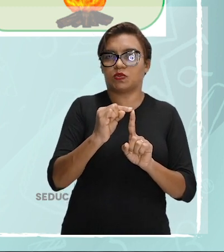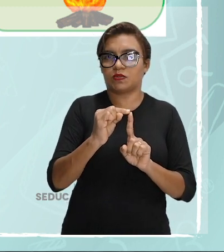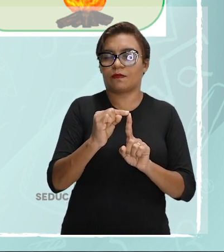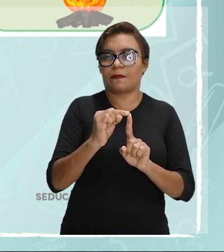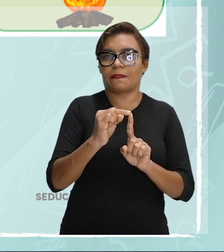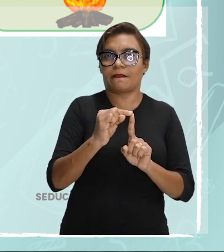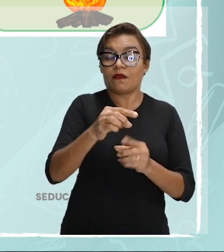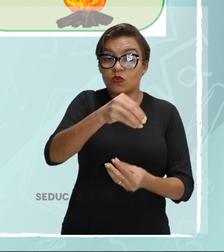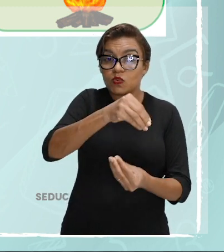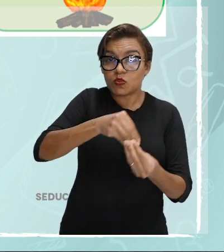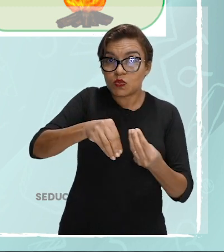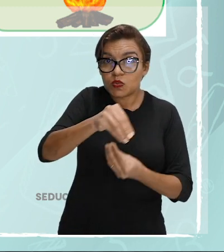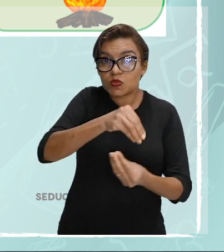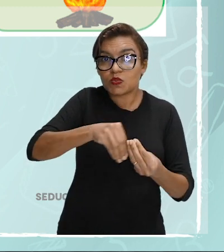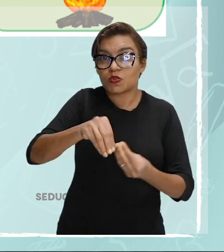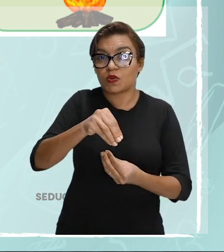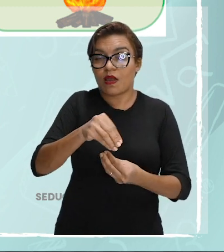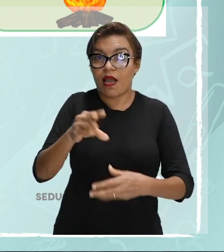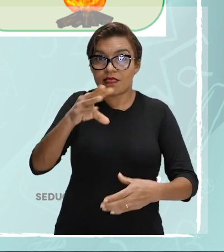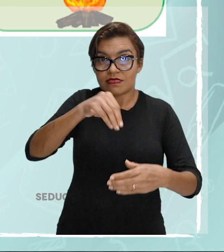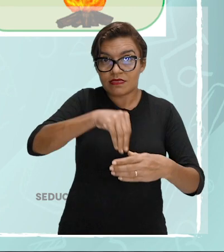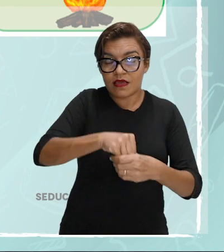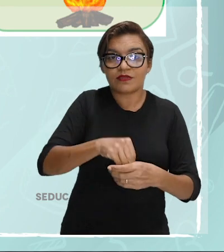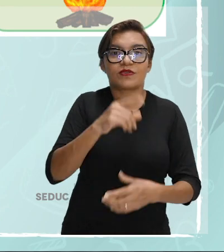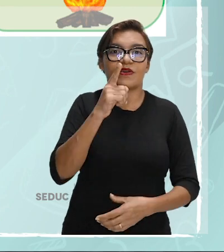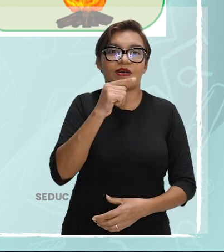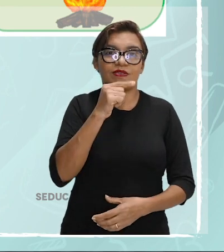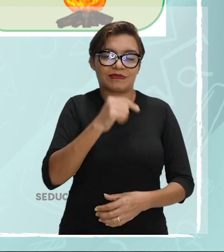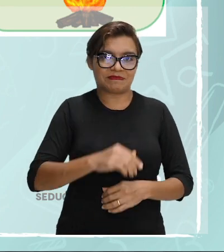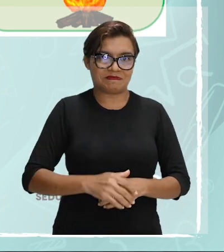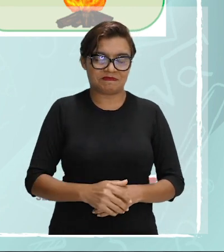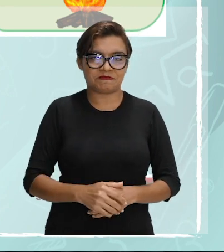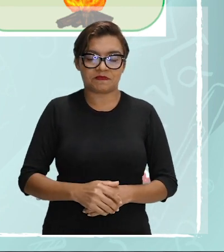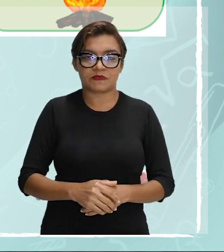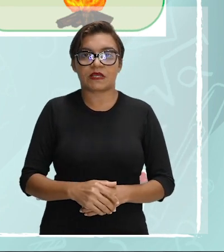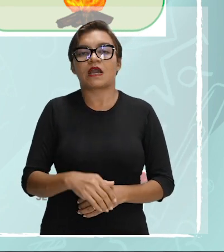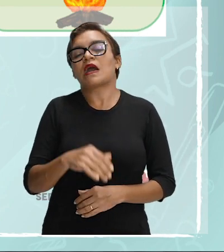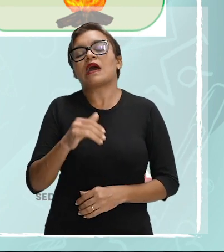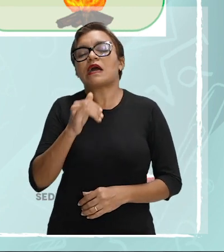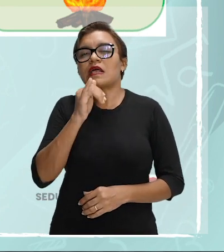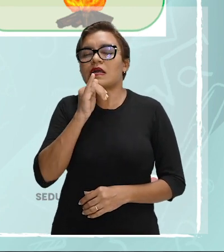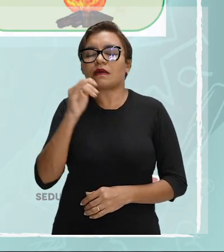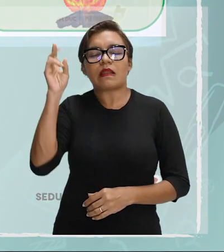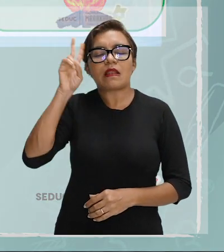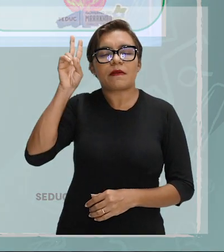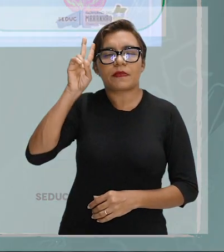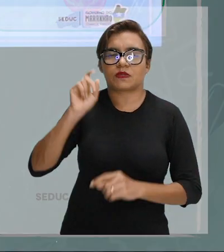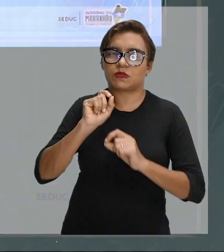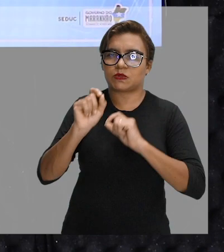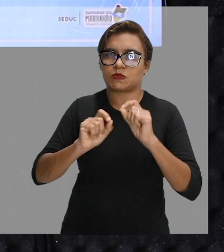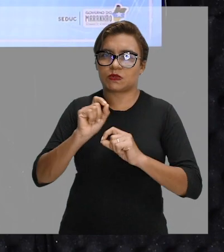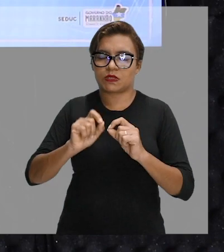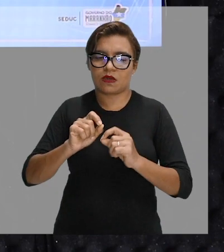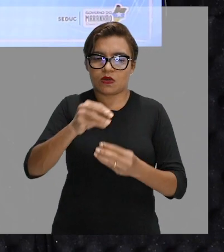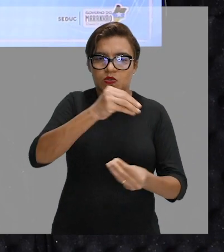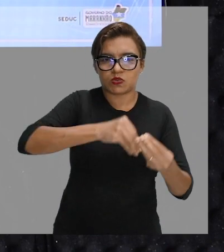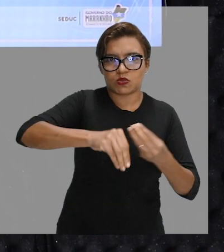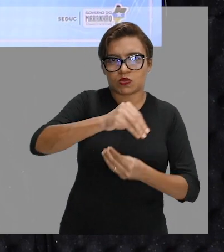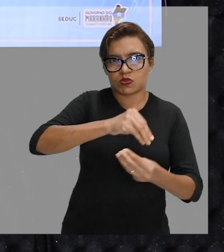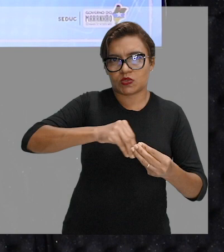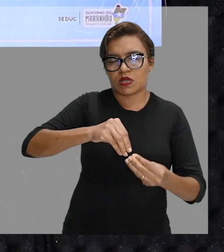do solvente em solução, certo? Lembrando que uma solução ela é composta por soluto